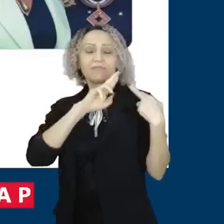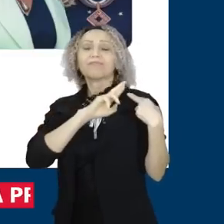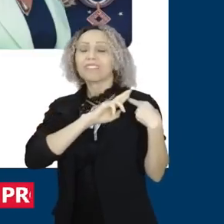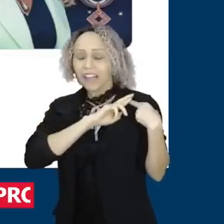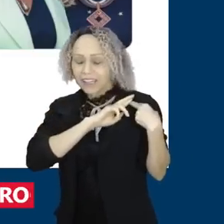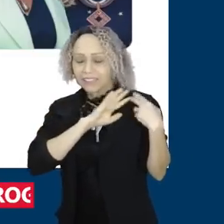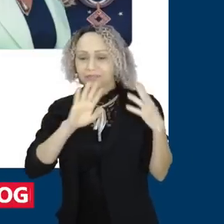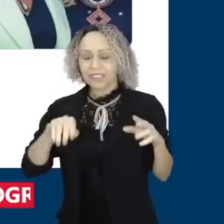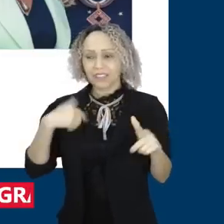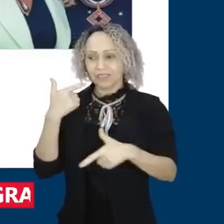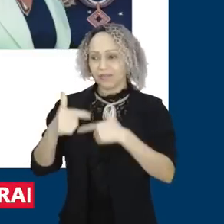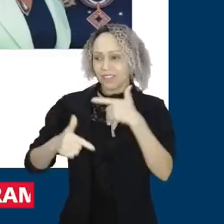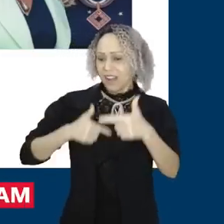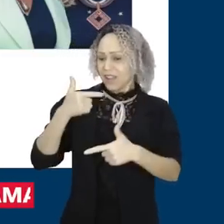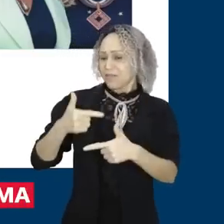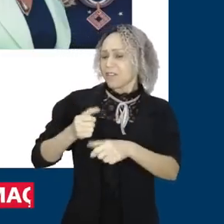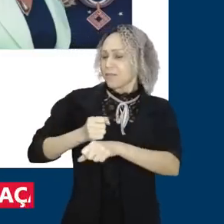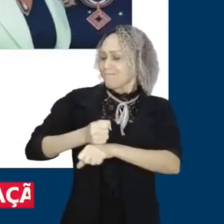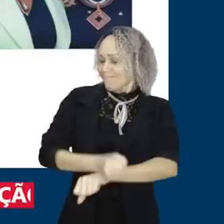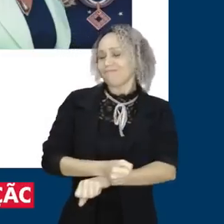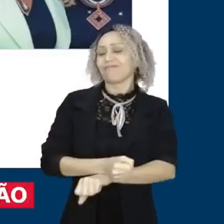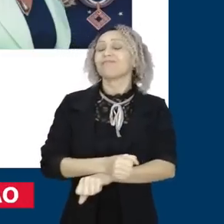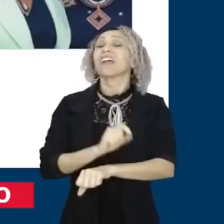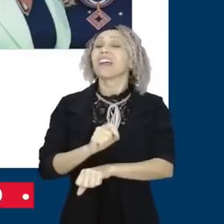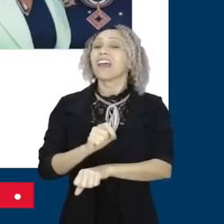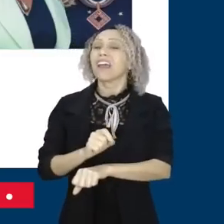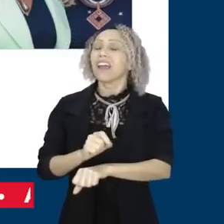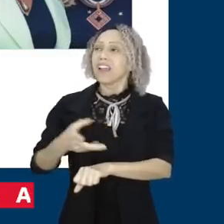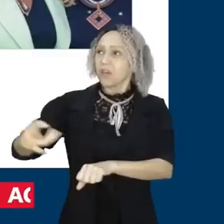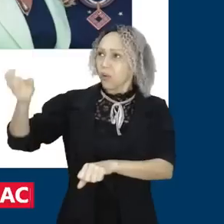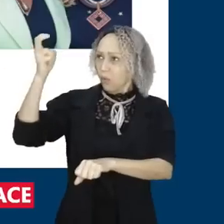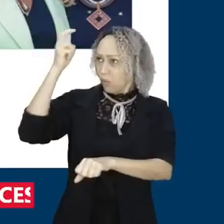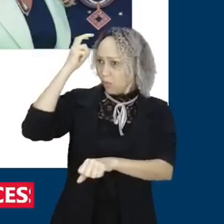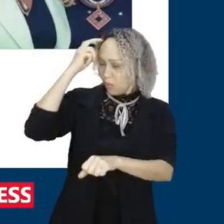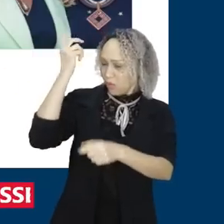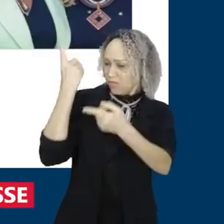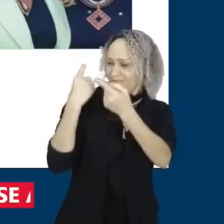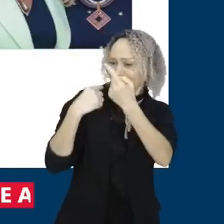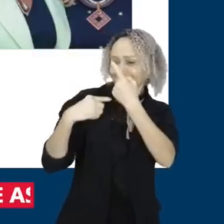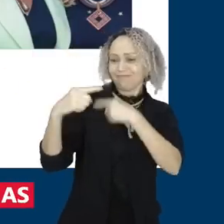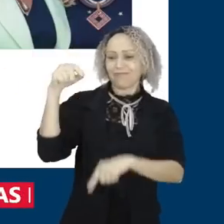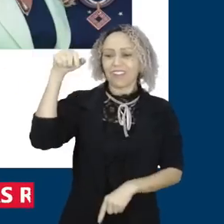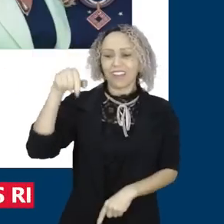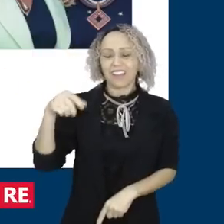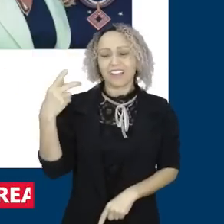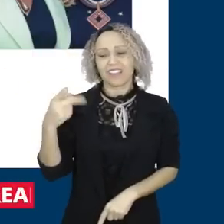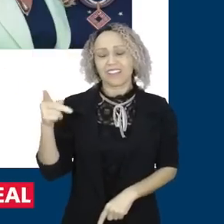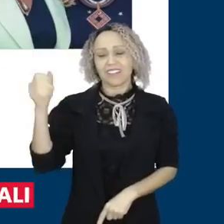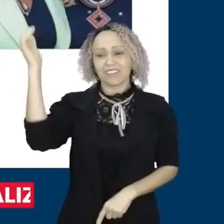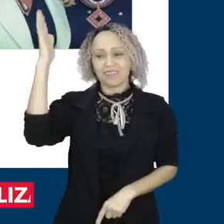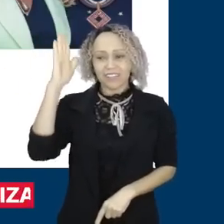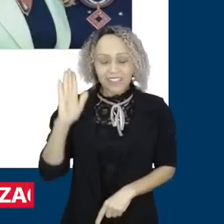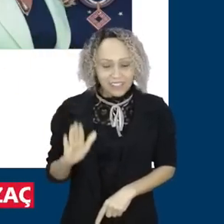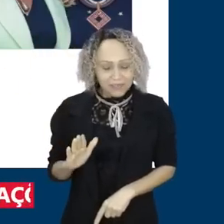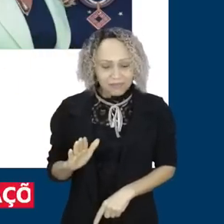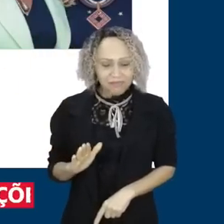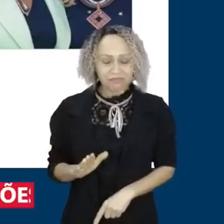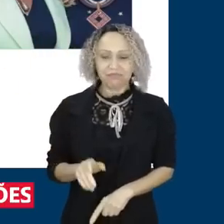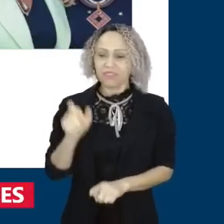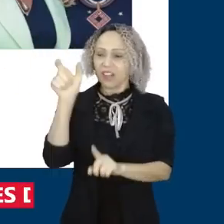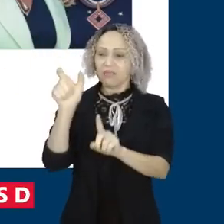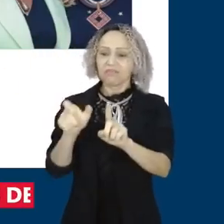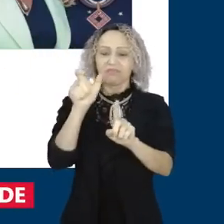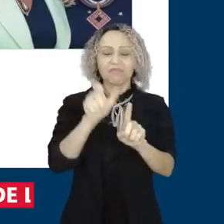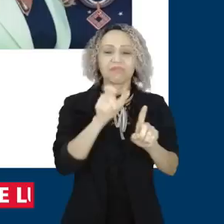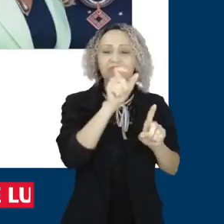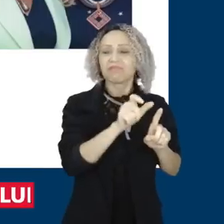Vamos trabalhar incansavelmente para reerguer a cultura do nosso país. E vários artistas como Daniela